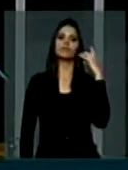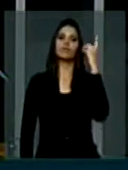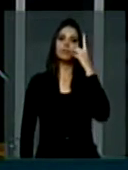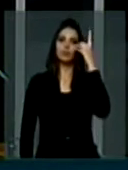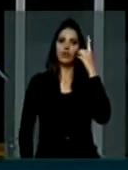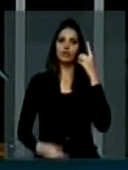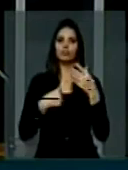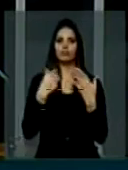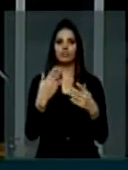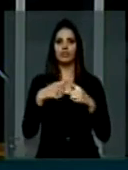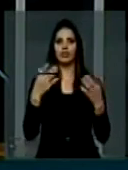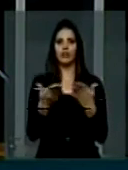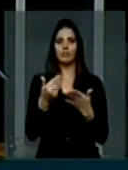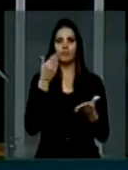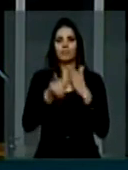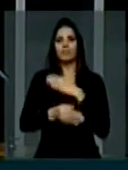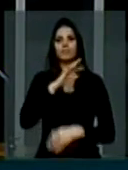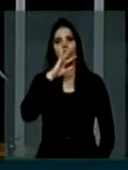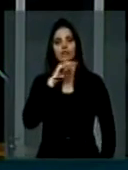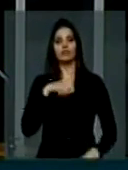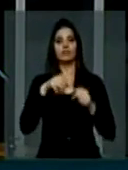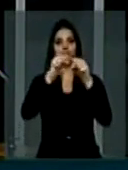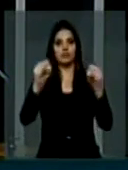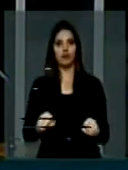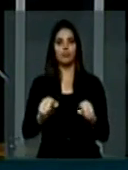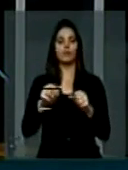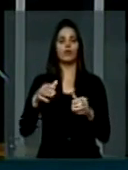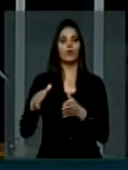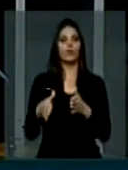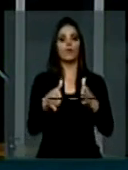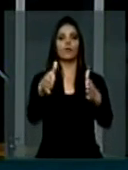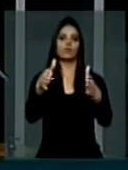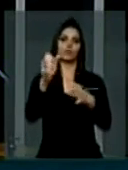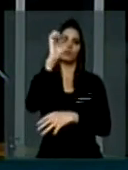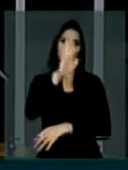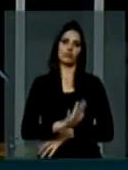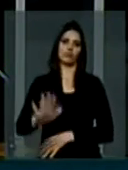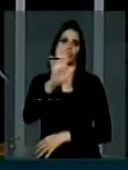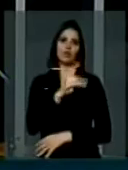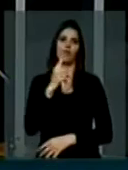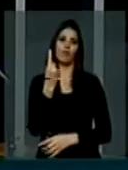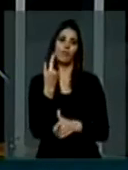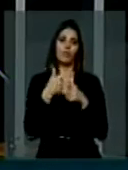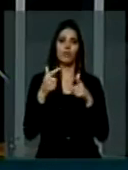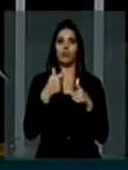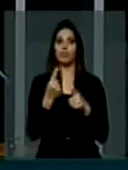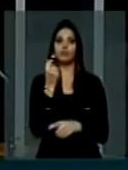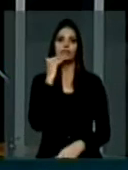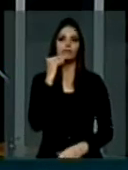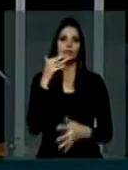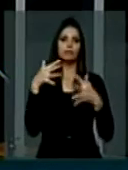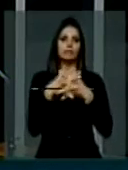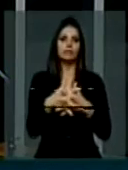crônica precariedade do pretenso sistema rodoviário nacional é só mais um dos muitos gargalos que travam a